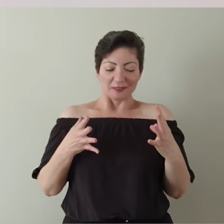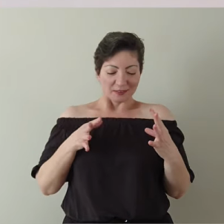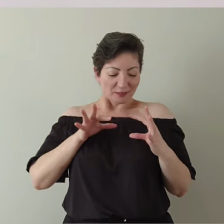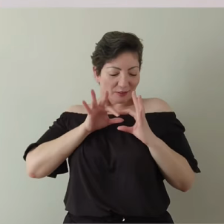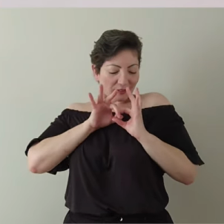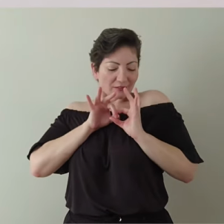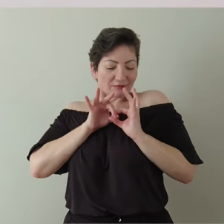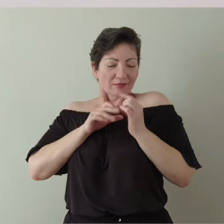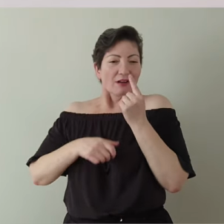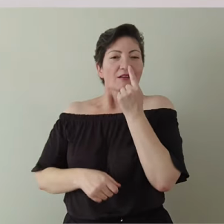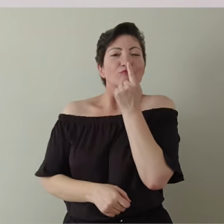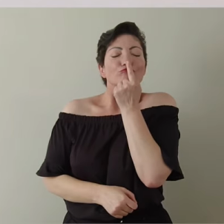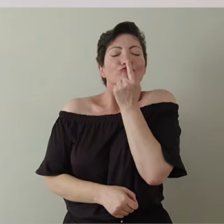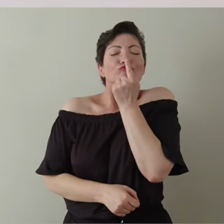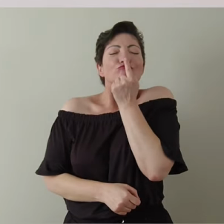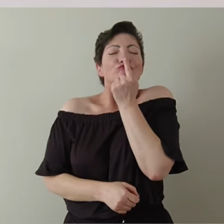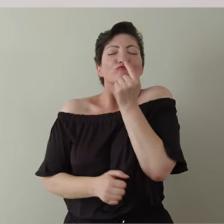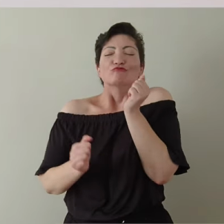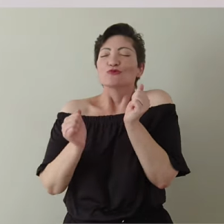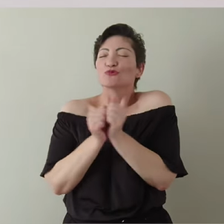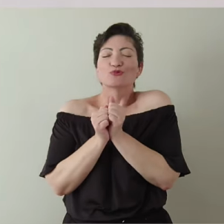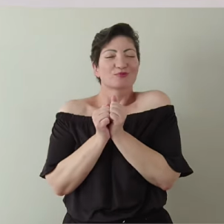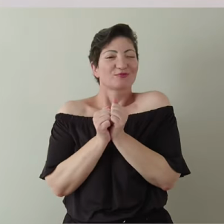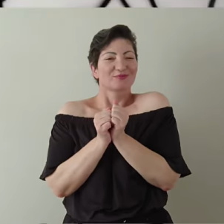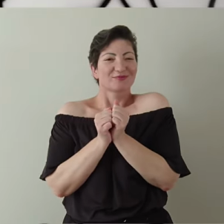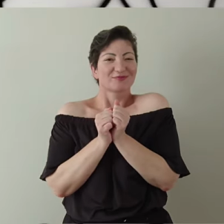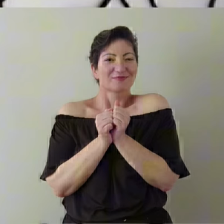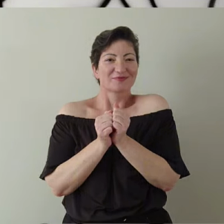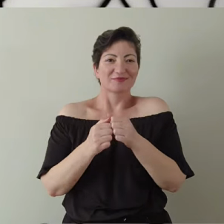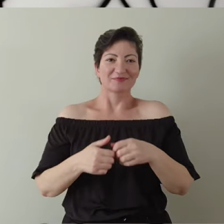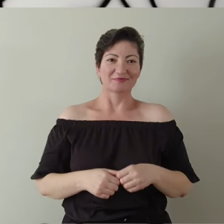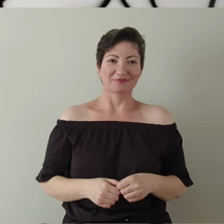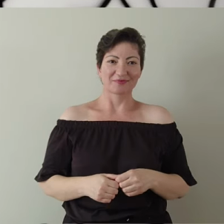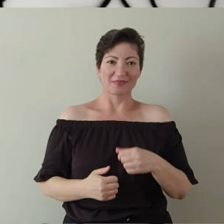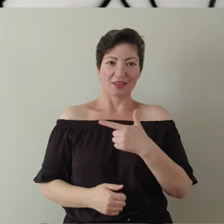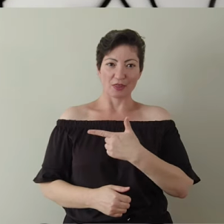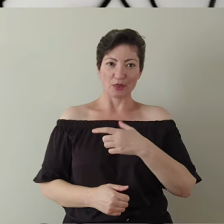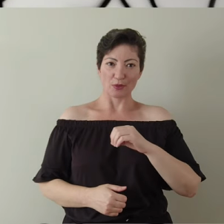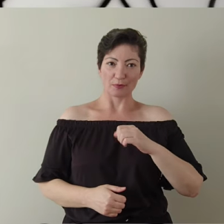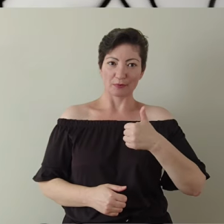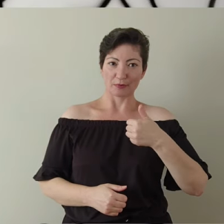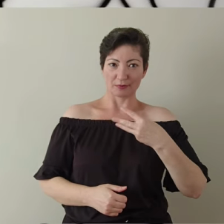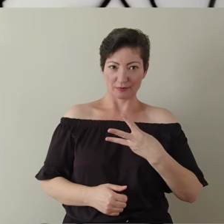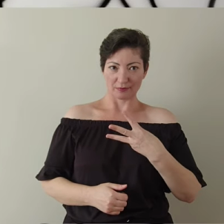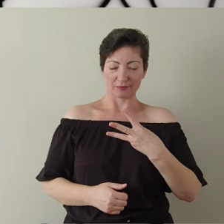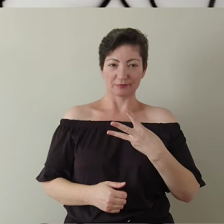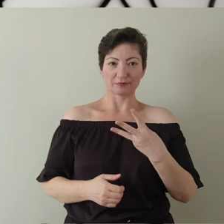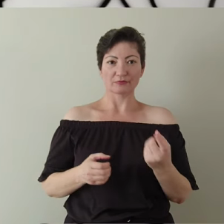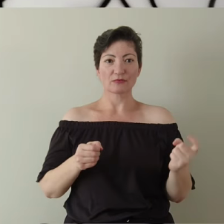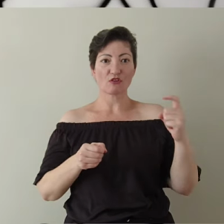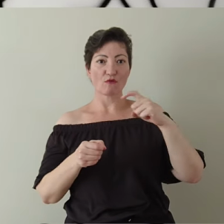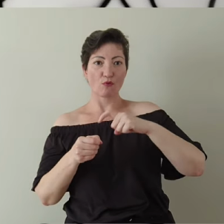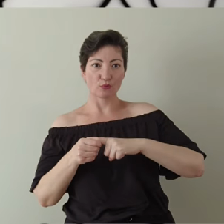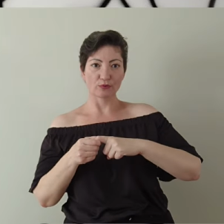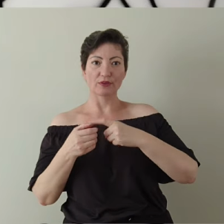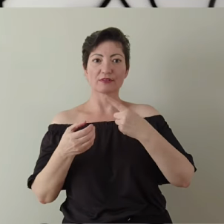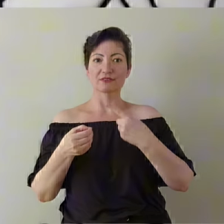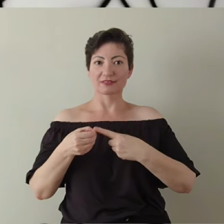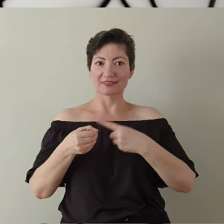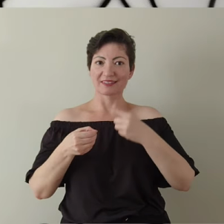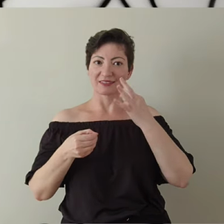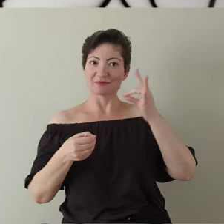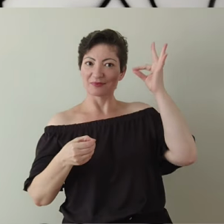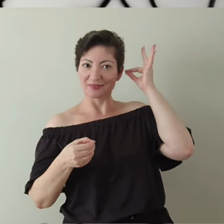Já faz parte do dia a dia. Então, em 2013, quando eu retornei para Ponta Grossa, né, que é a